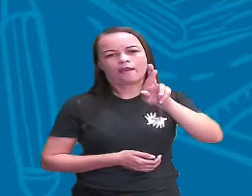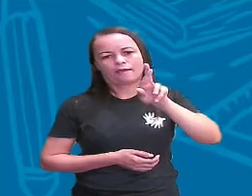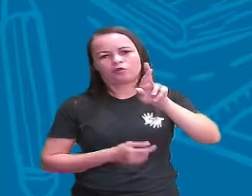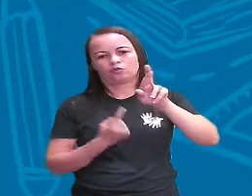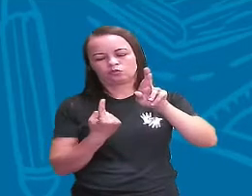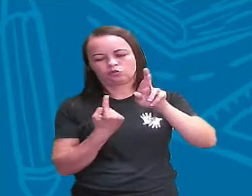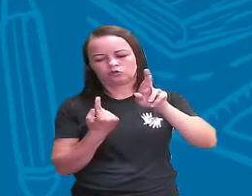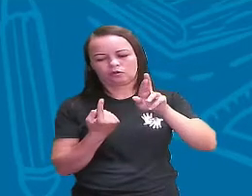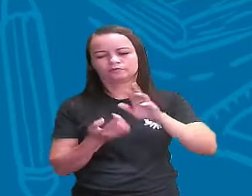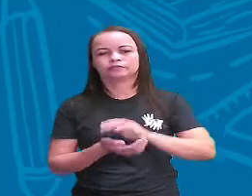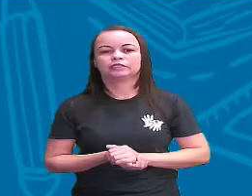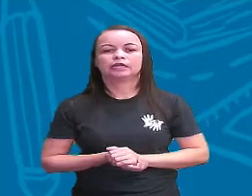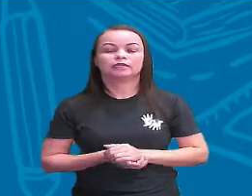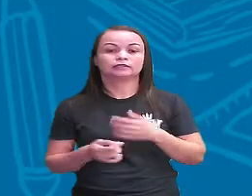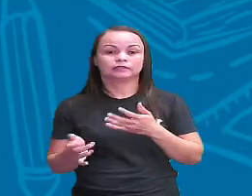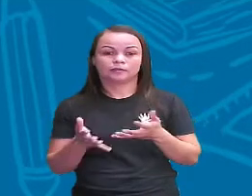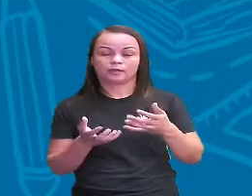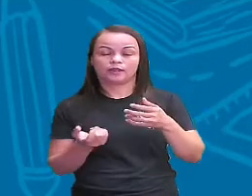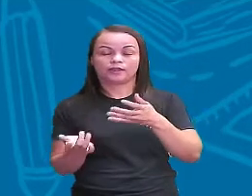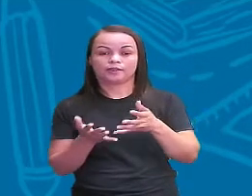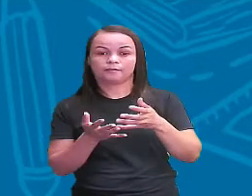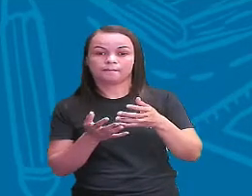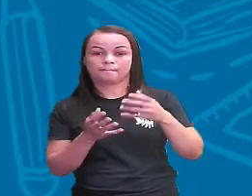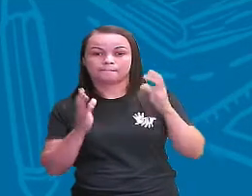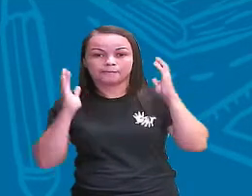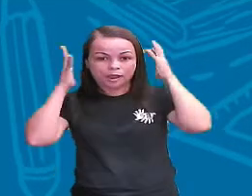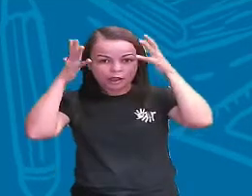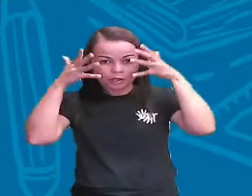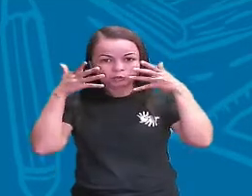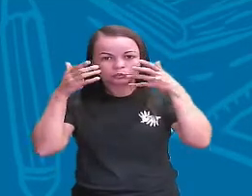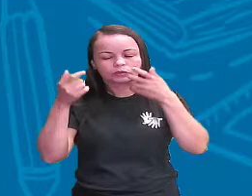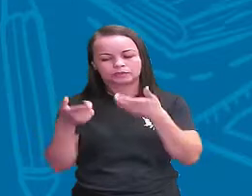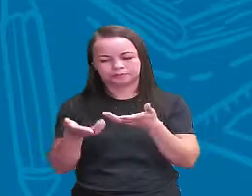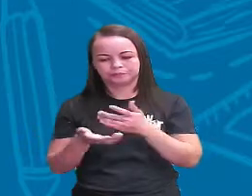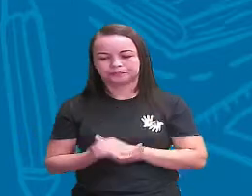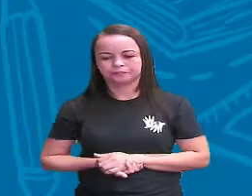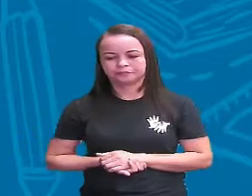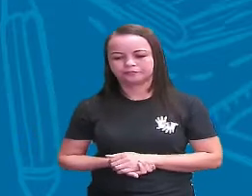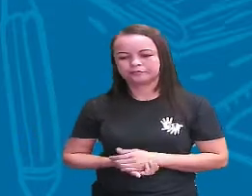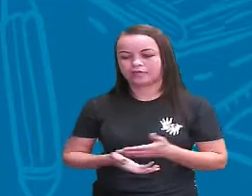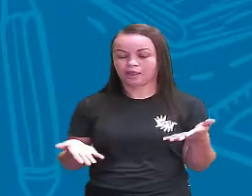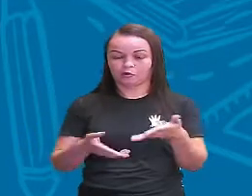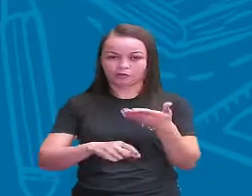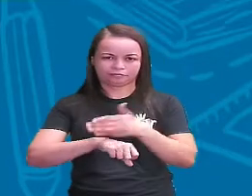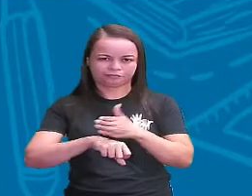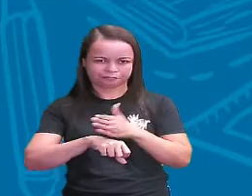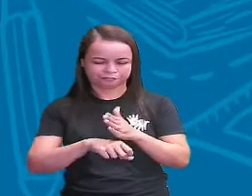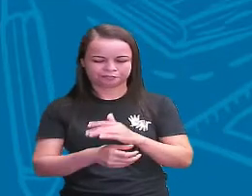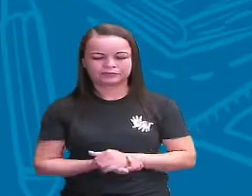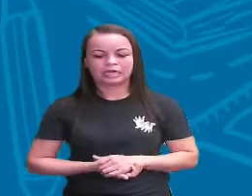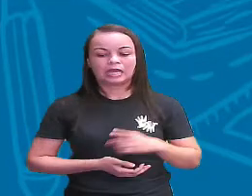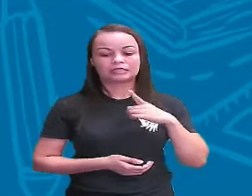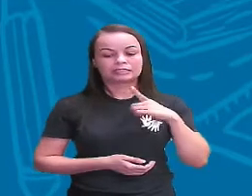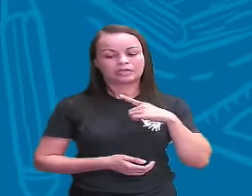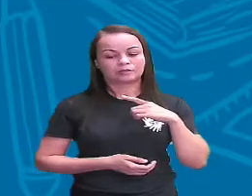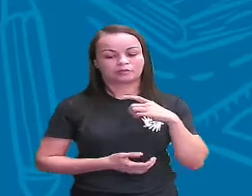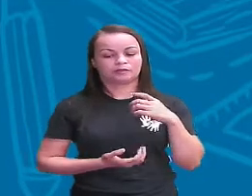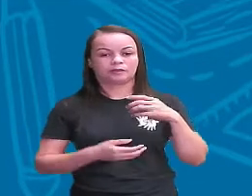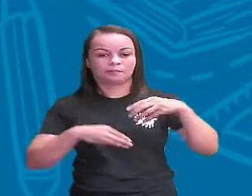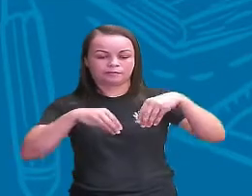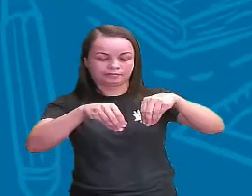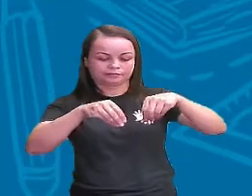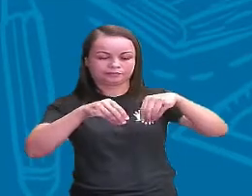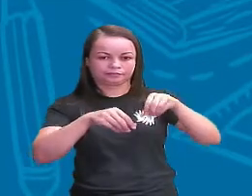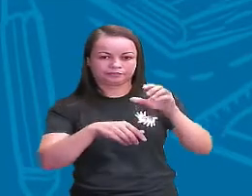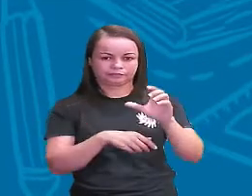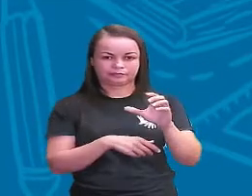Ok? Então, aqui a gente vai para um treino. Então, temos aqui a palavra terra. Então, se o som é forte,